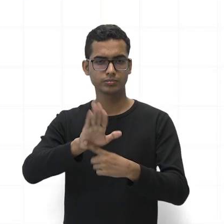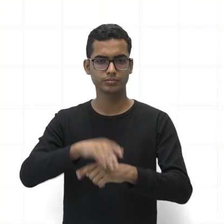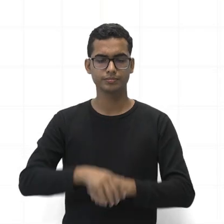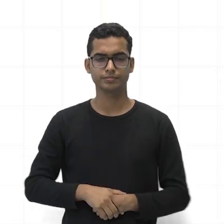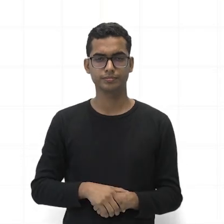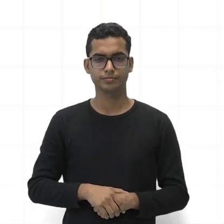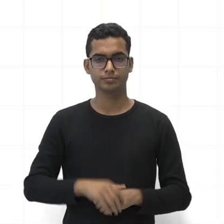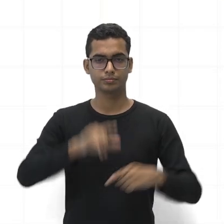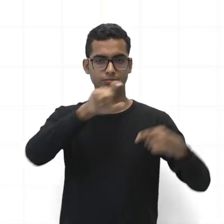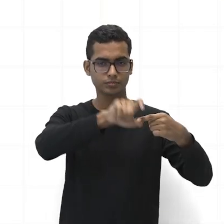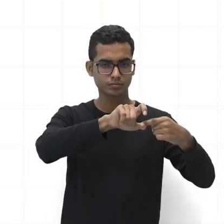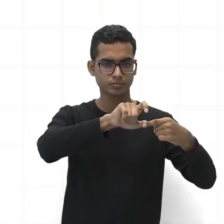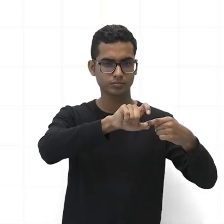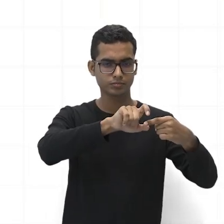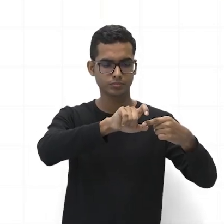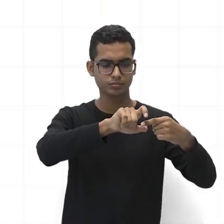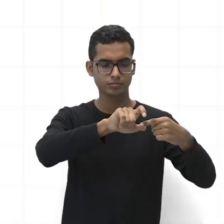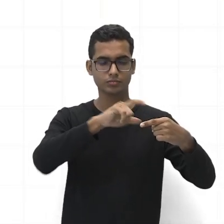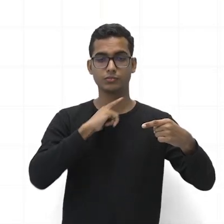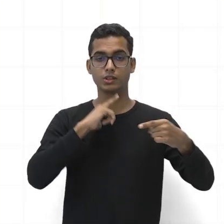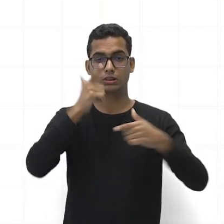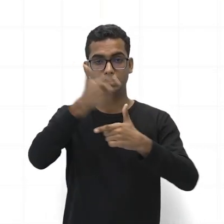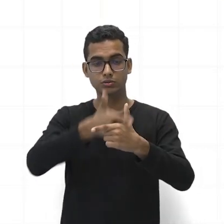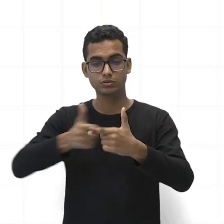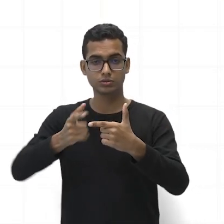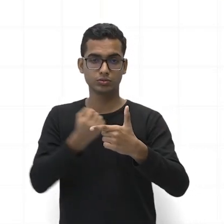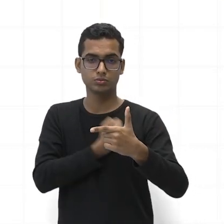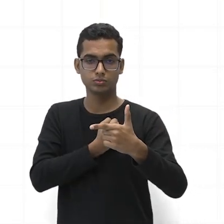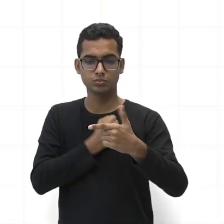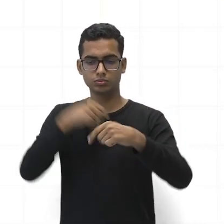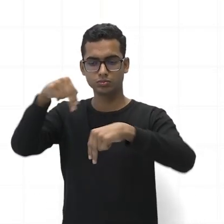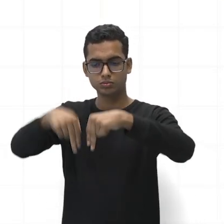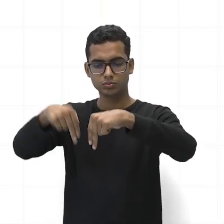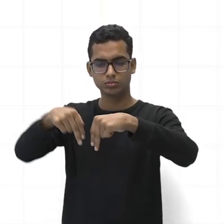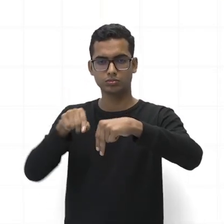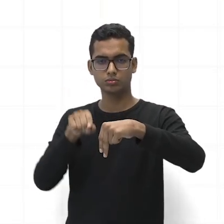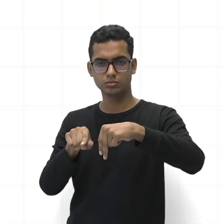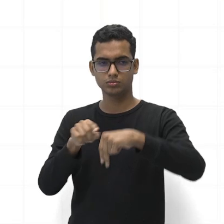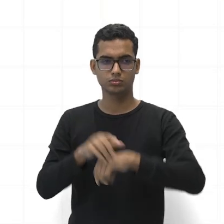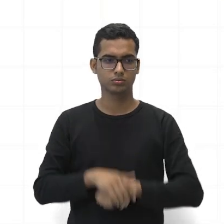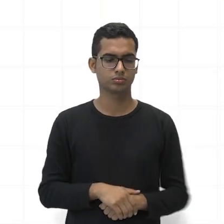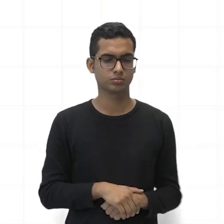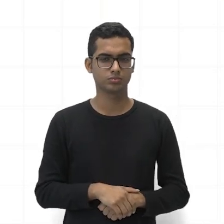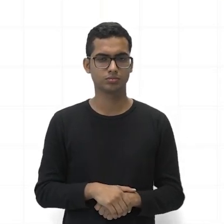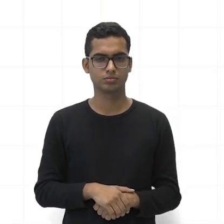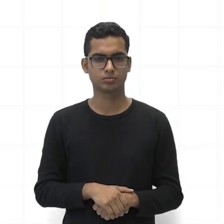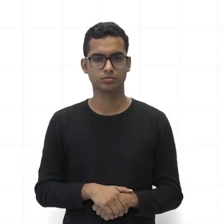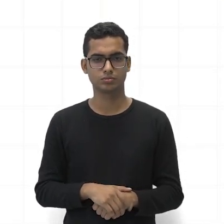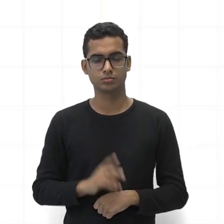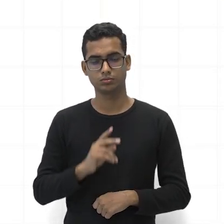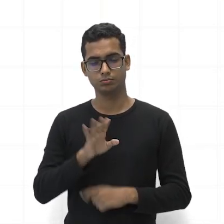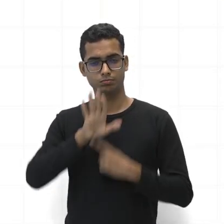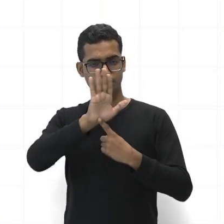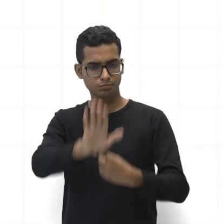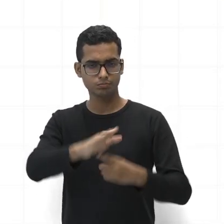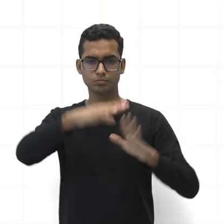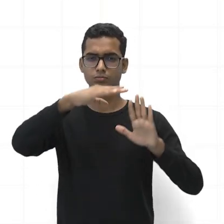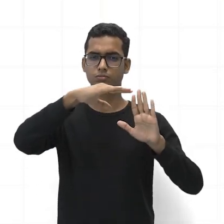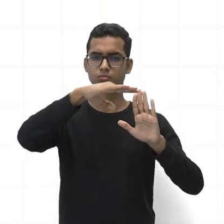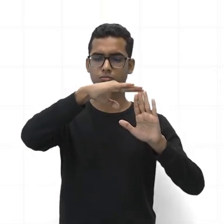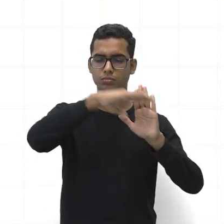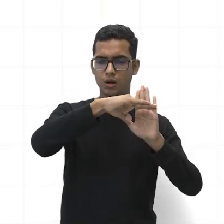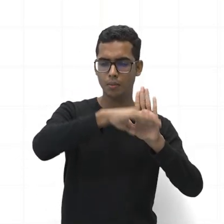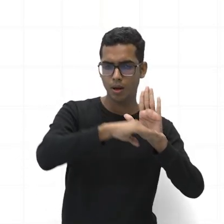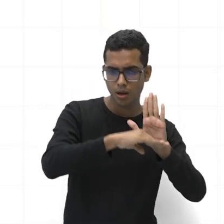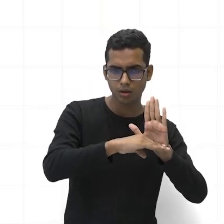dividida por um número natural. Mas olha como é que a gente faz isso, ó. O professor trouxe aqui no passo a passo aqui para te mostrar, ó.